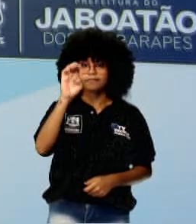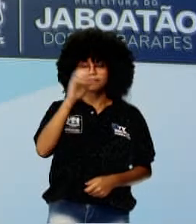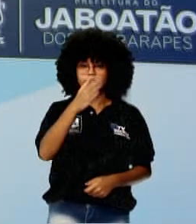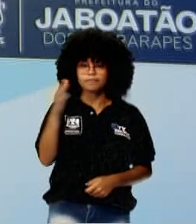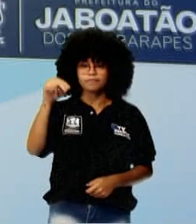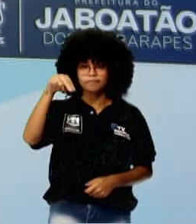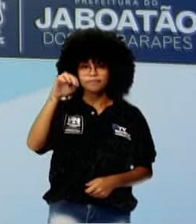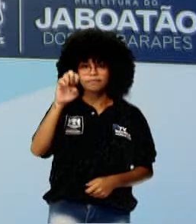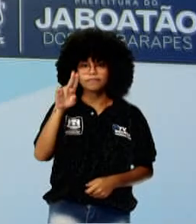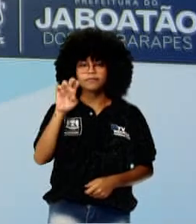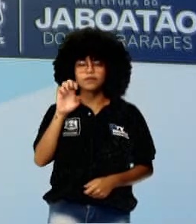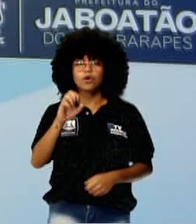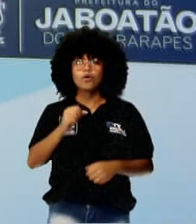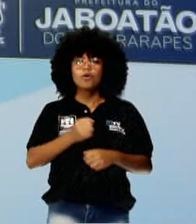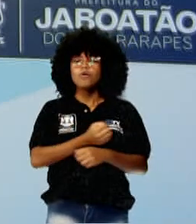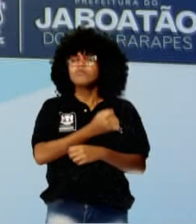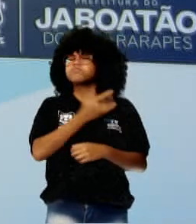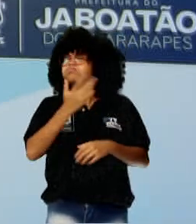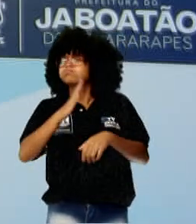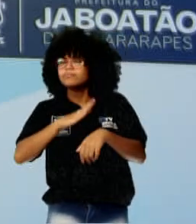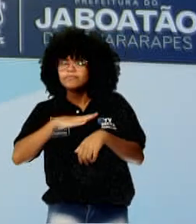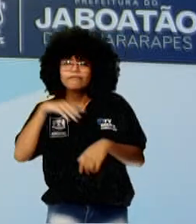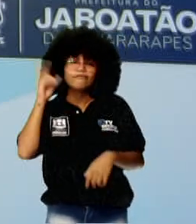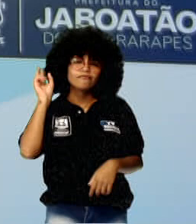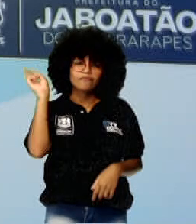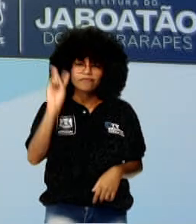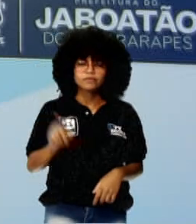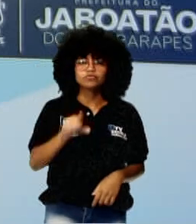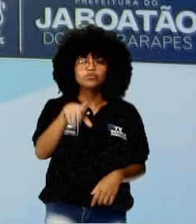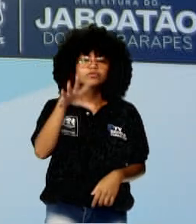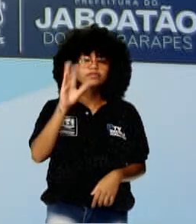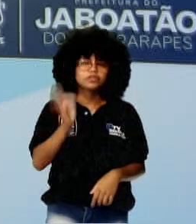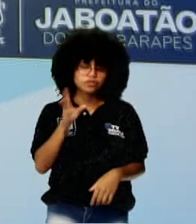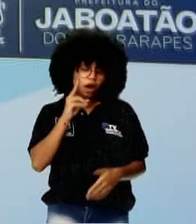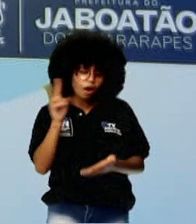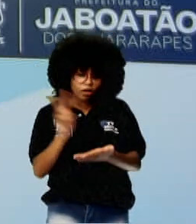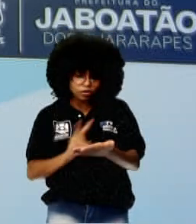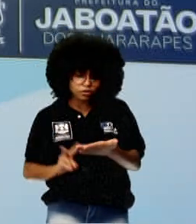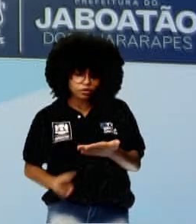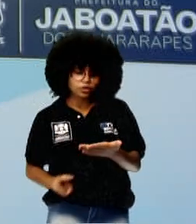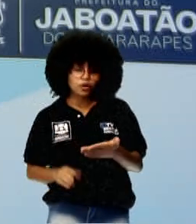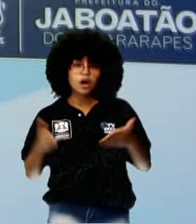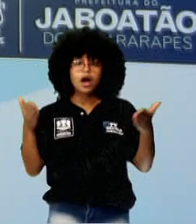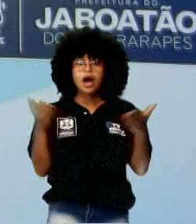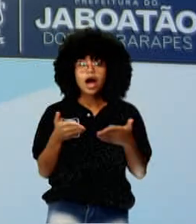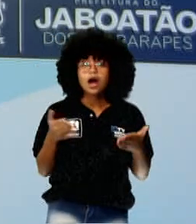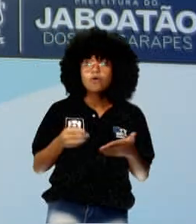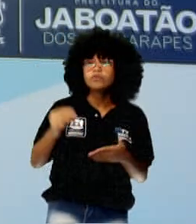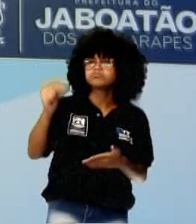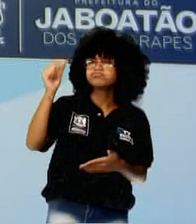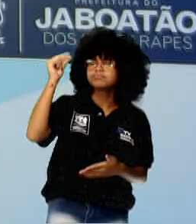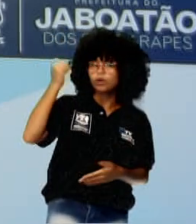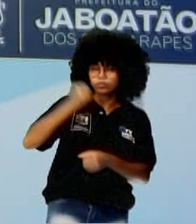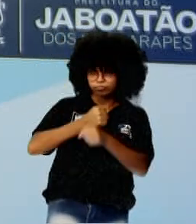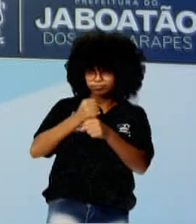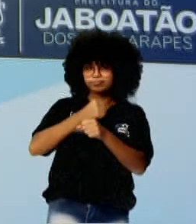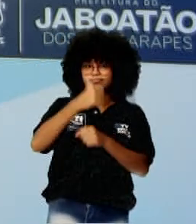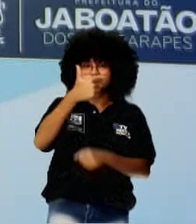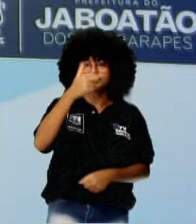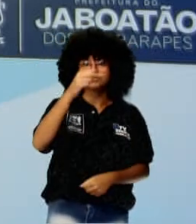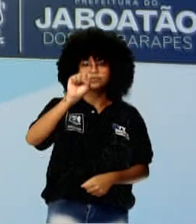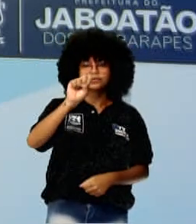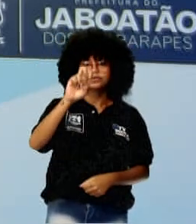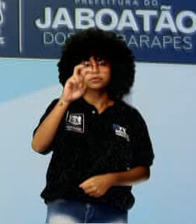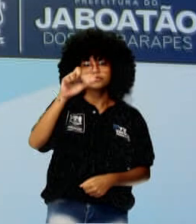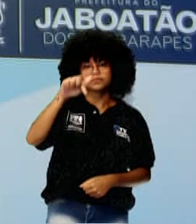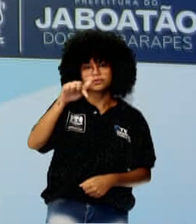Branca de Neve. Pois é, eu agora vou te contar a versão que os Grimm escreveram lá em 1857,